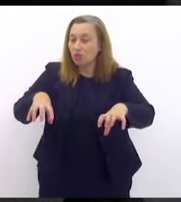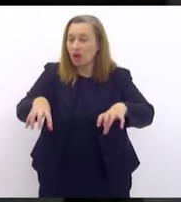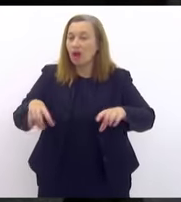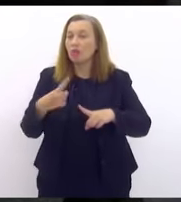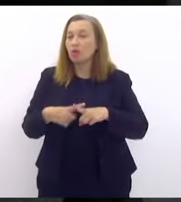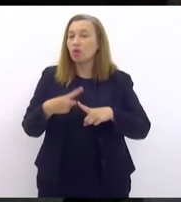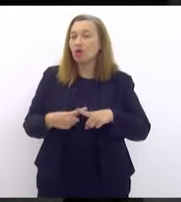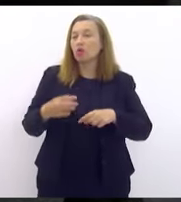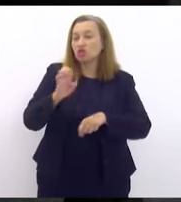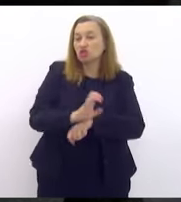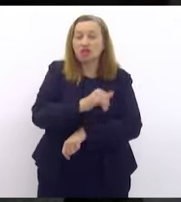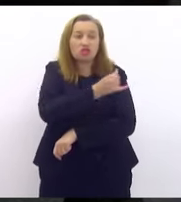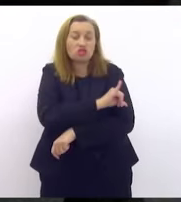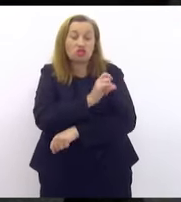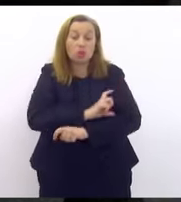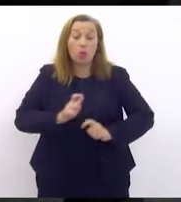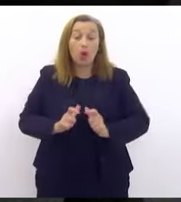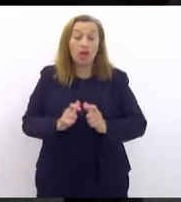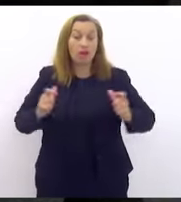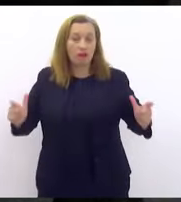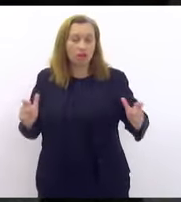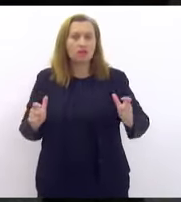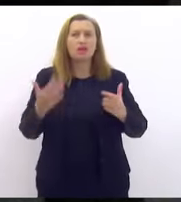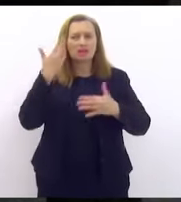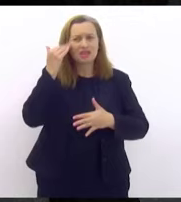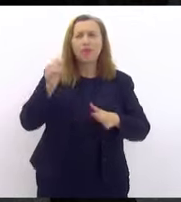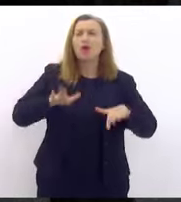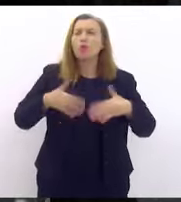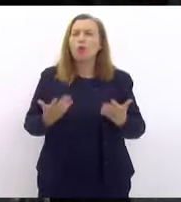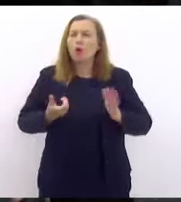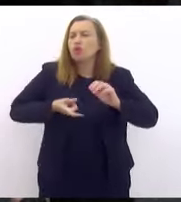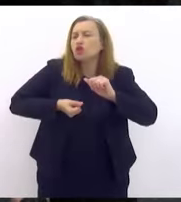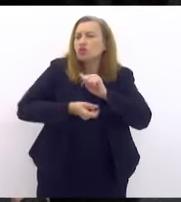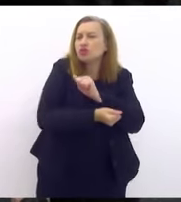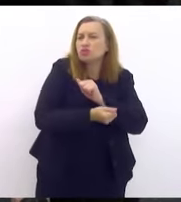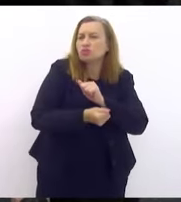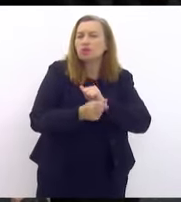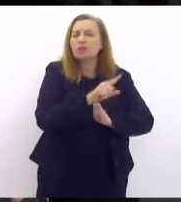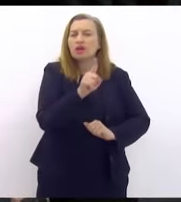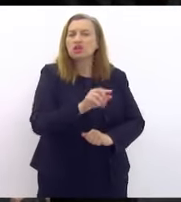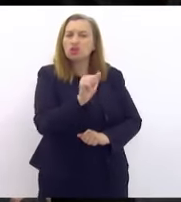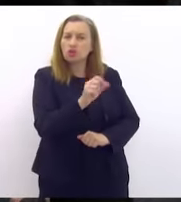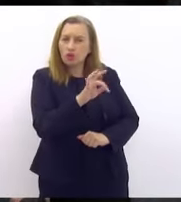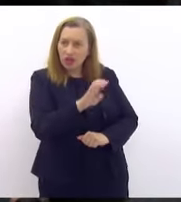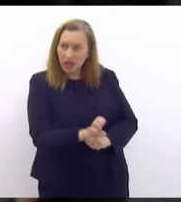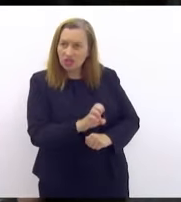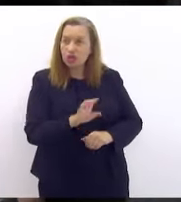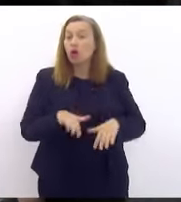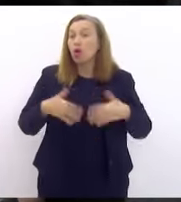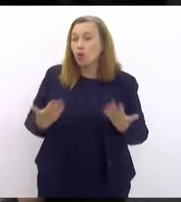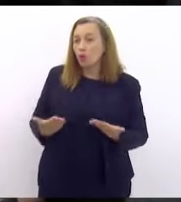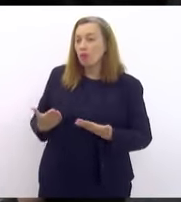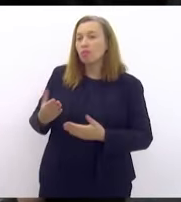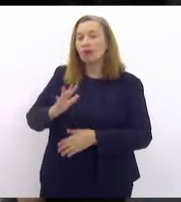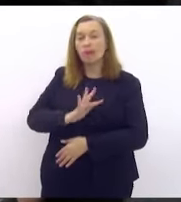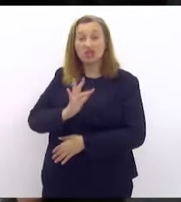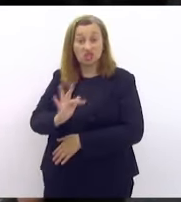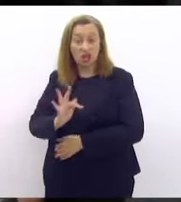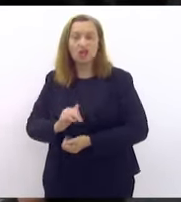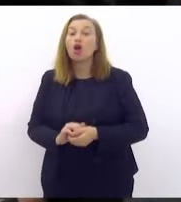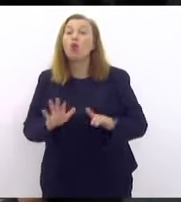muito complexo, ele é amplo. Então, a gente tem que saber qual é o investimento que foi para a Zona Oeste, qual investimento foi para a Baixada